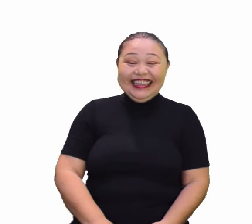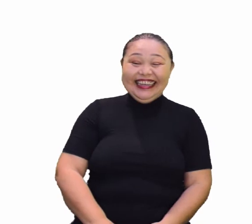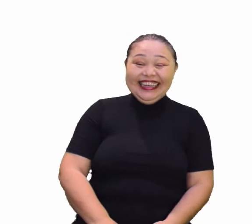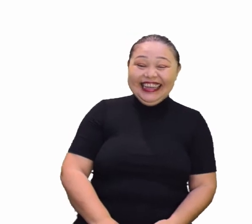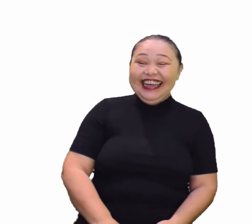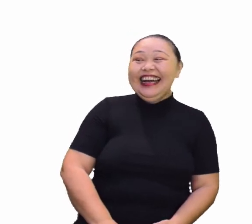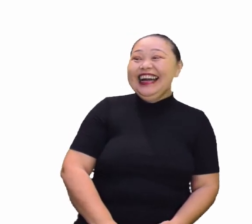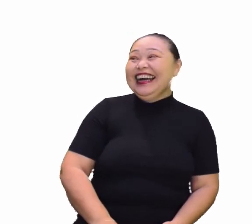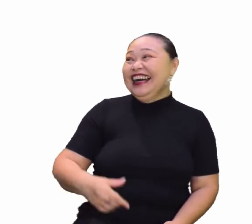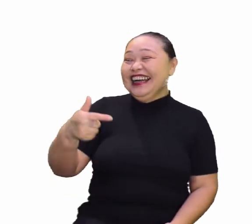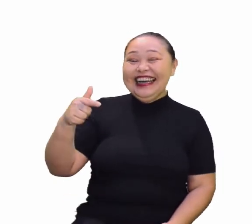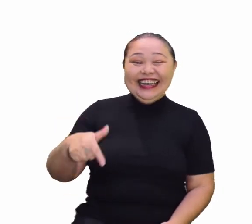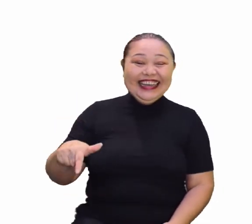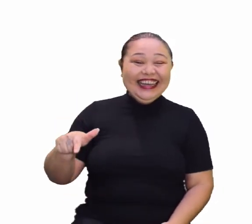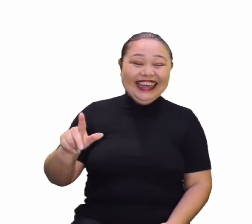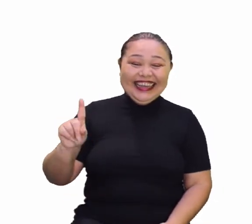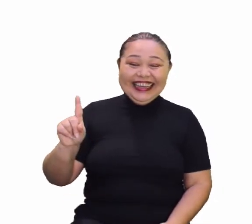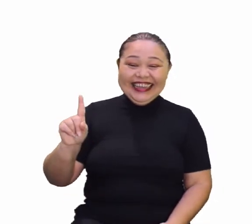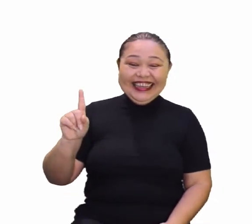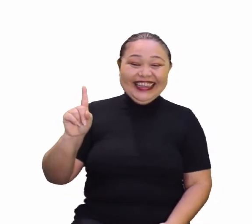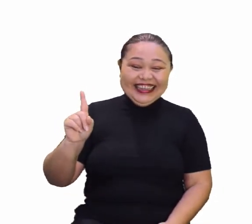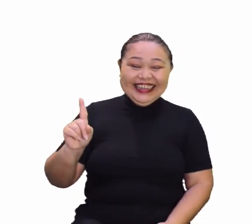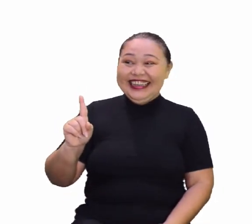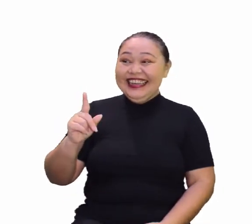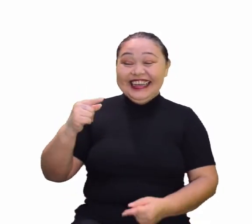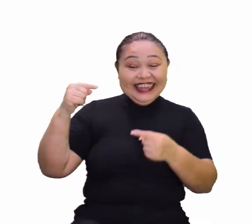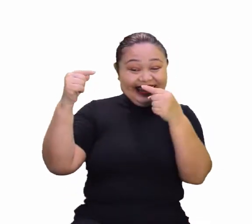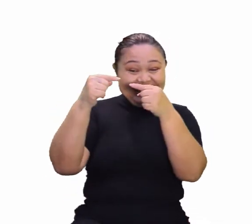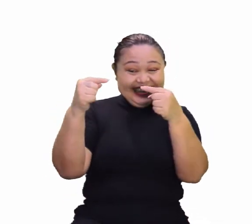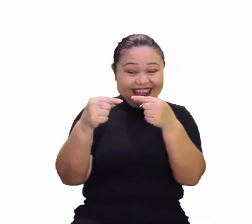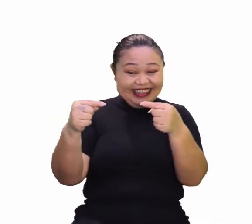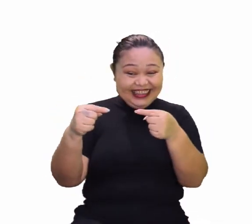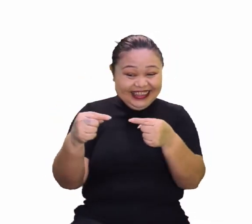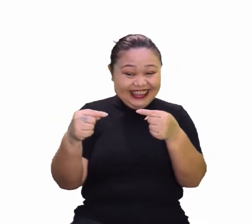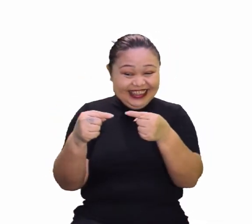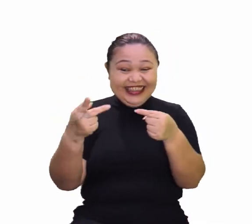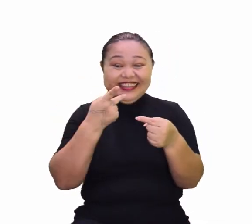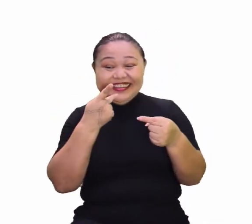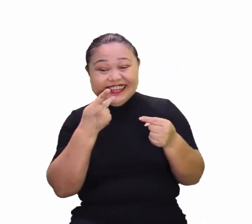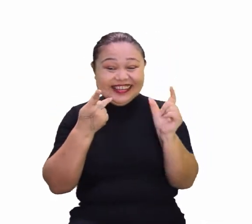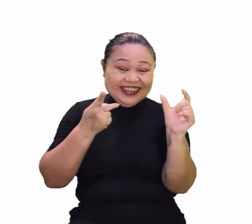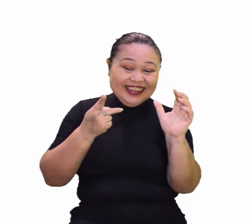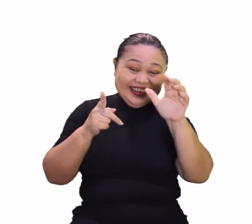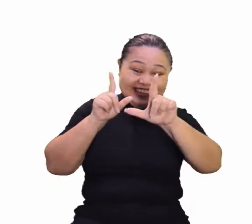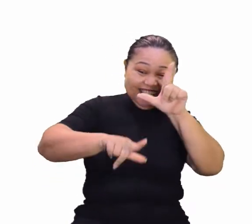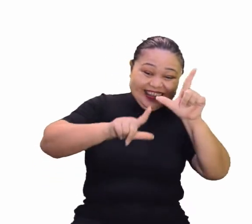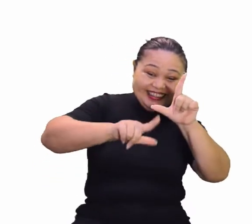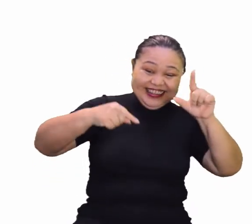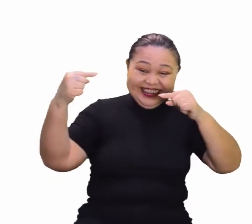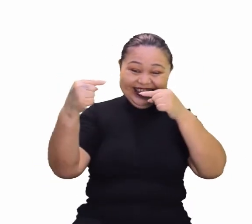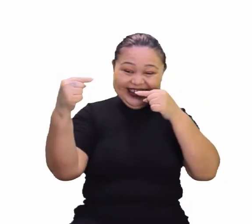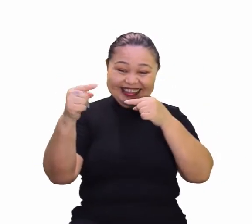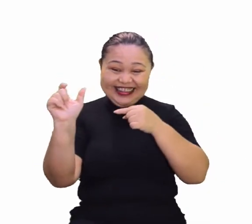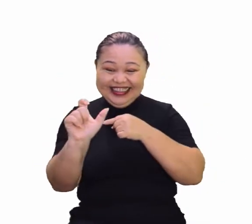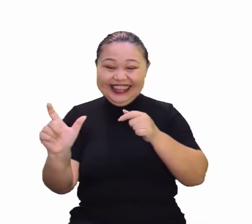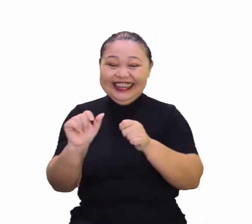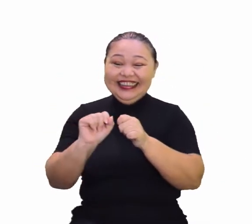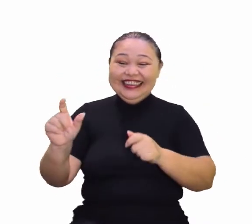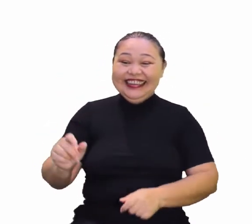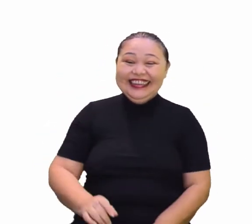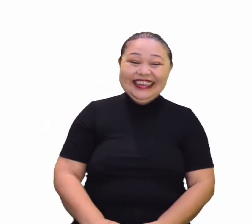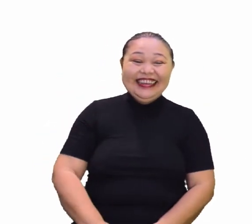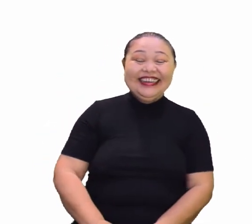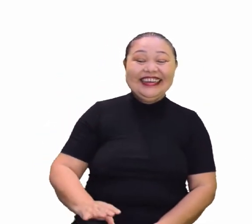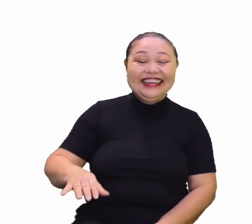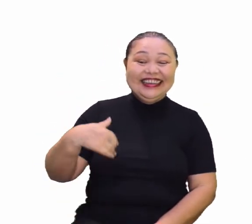Rapaz, só para me fazer rima. Bora, Deixa eu te rapaz. contar. Pra combinar, tudo é combinado aqui, tá vendo? Fica rimado. Ei, Rogério,